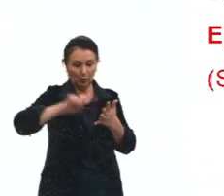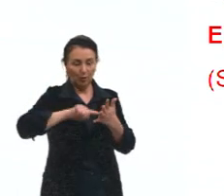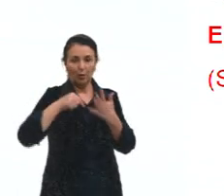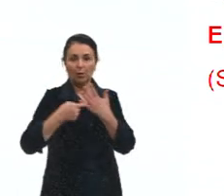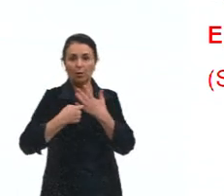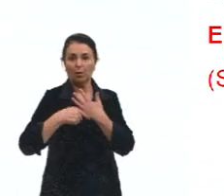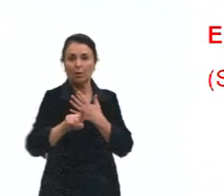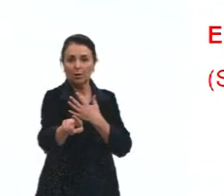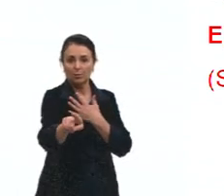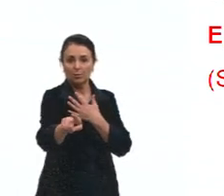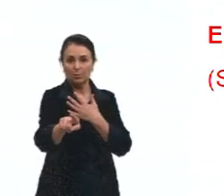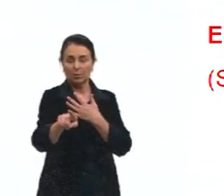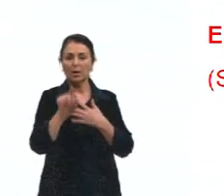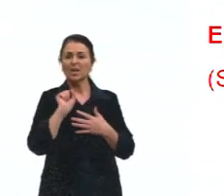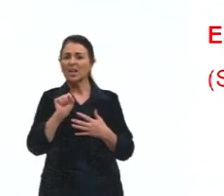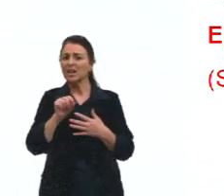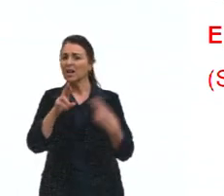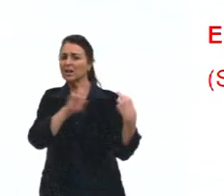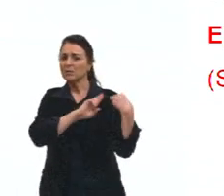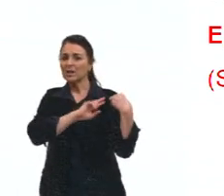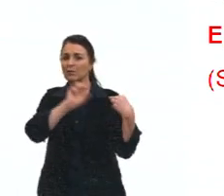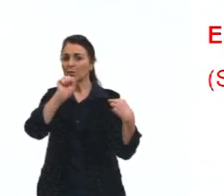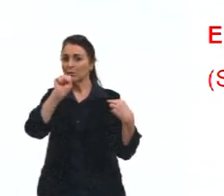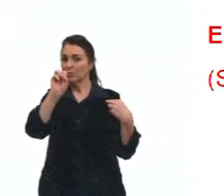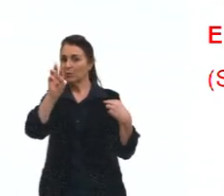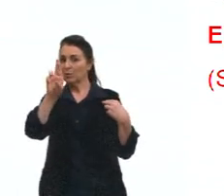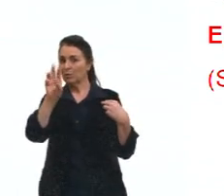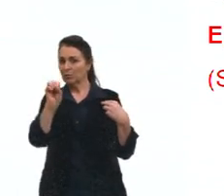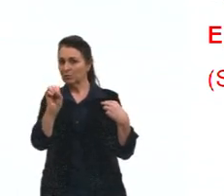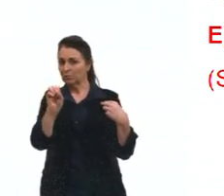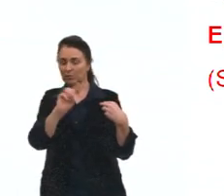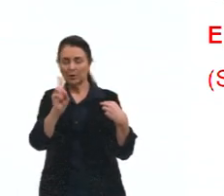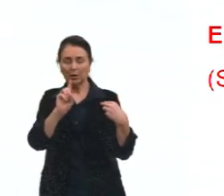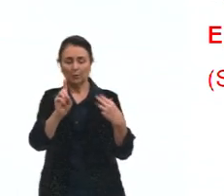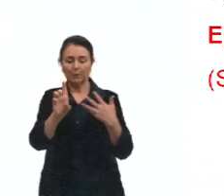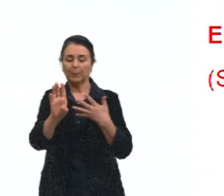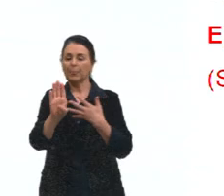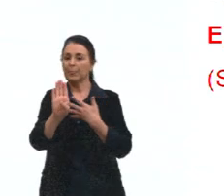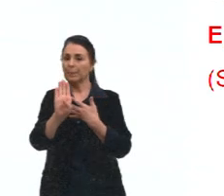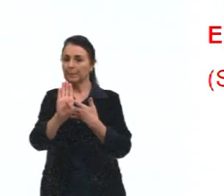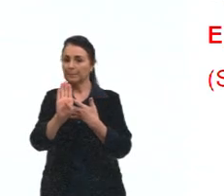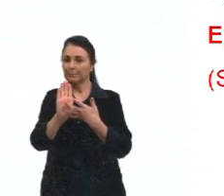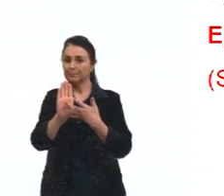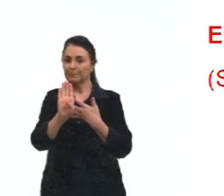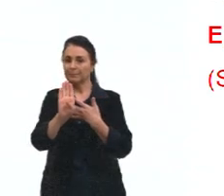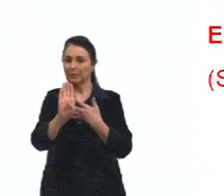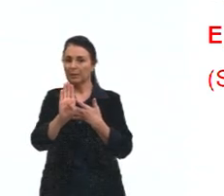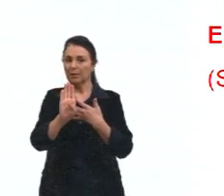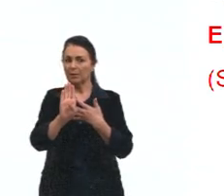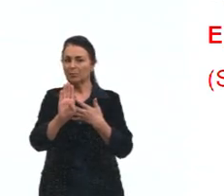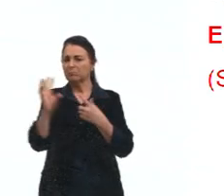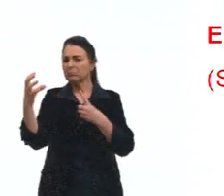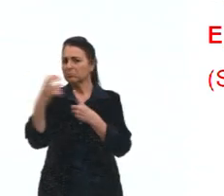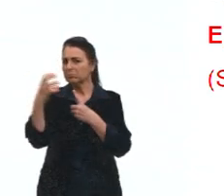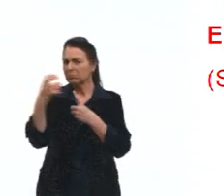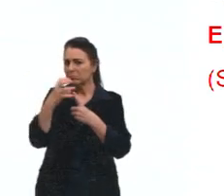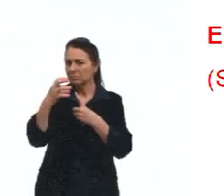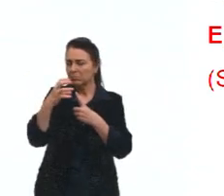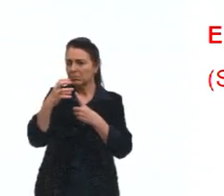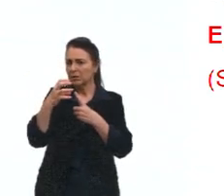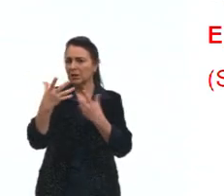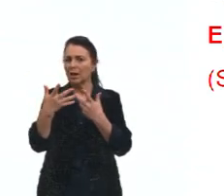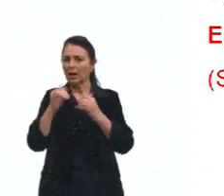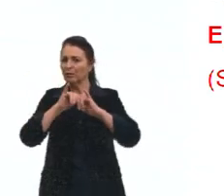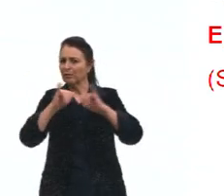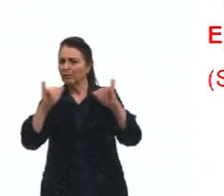responsabilidade dos soros não no antibiótico letra B interferindo na Cascata bioquímica da